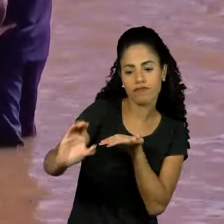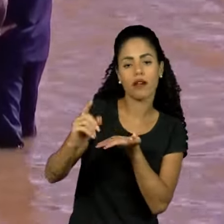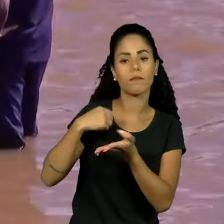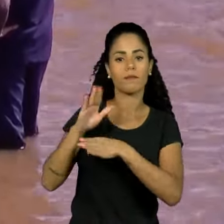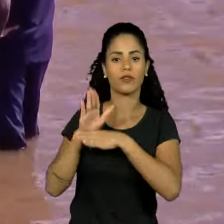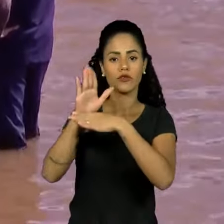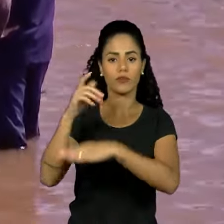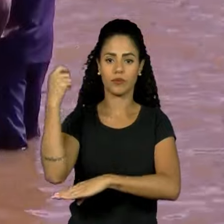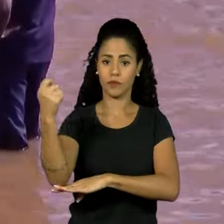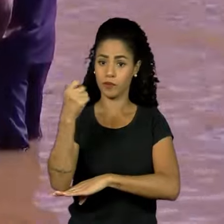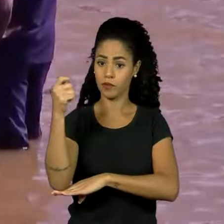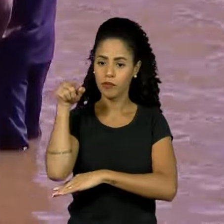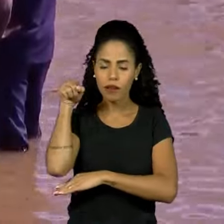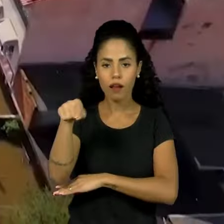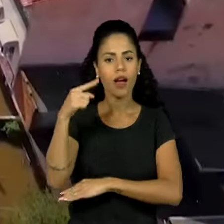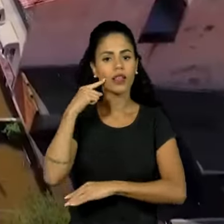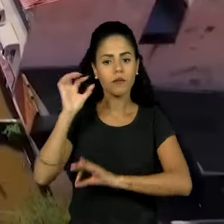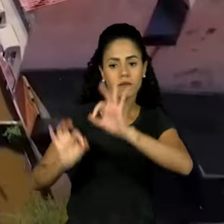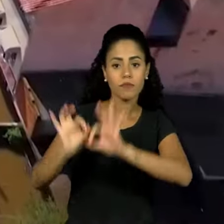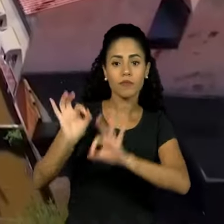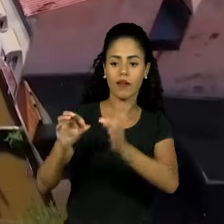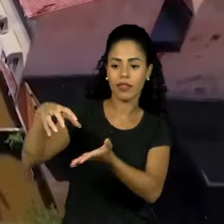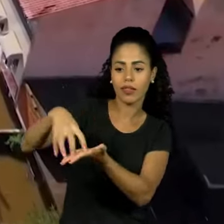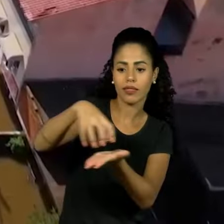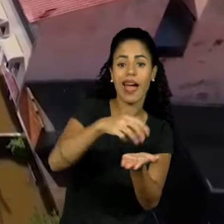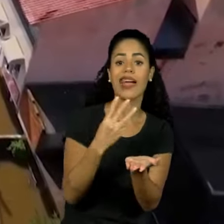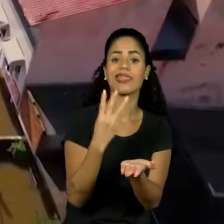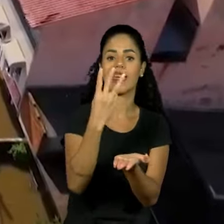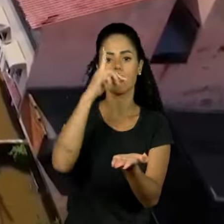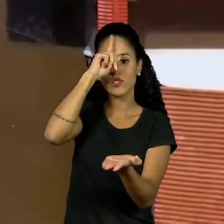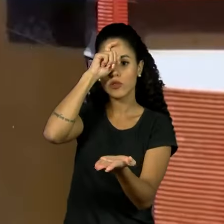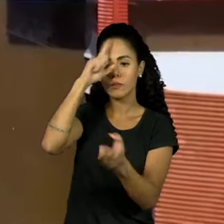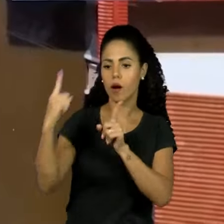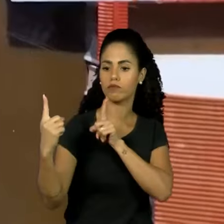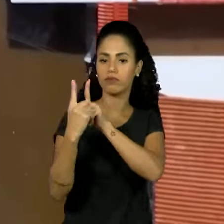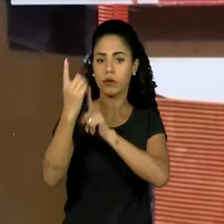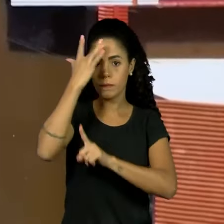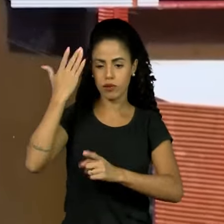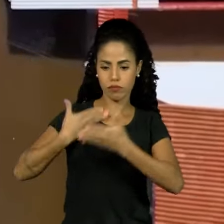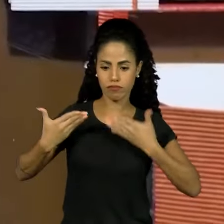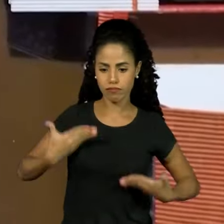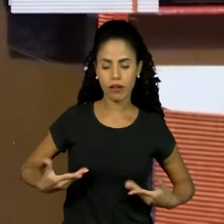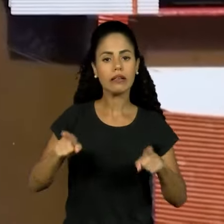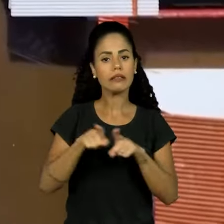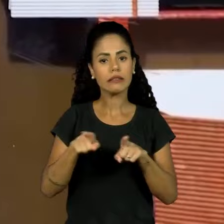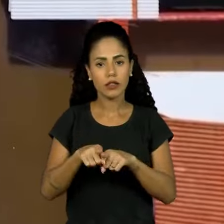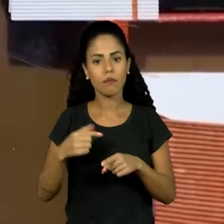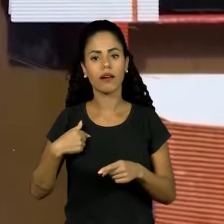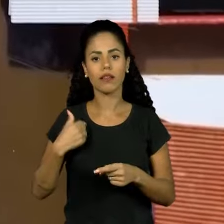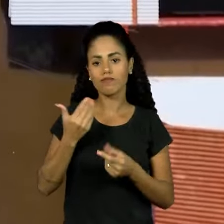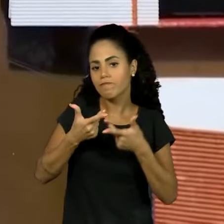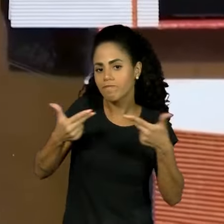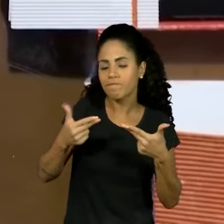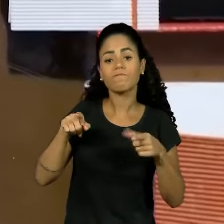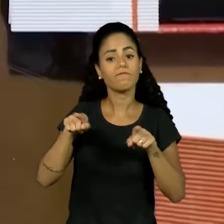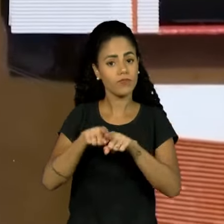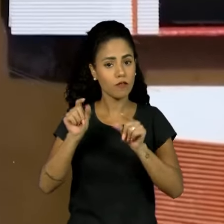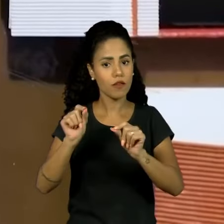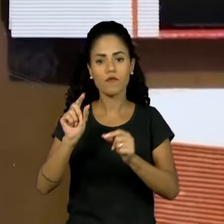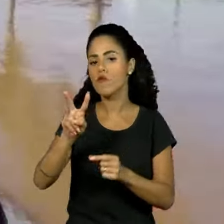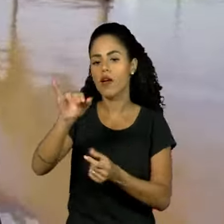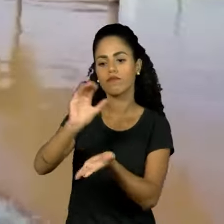para o Rio Grande do Sul. Montou 3 hospitais de campanha para atender feridos e desabrigados. Além disso, vai